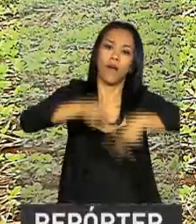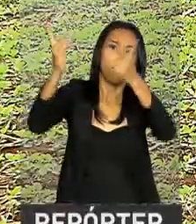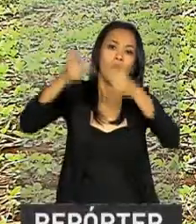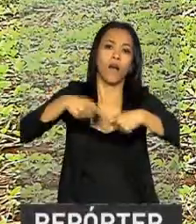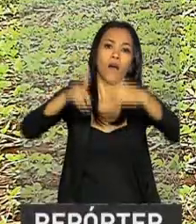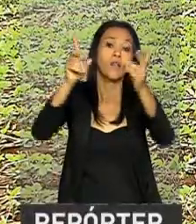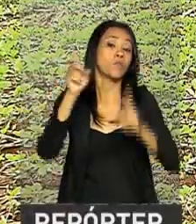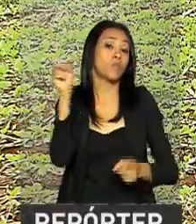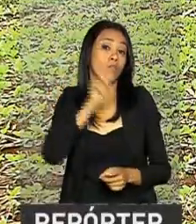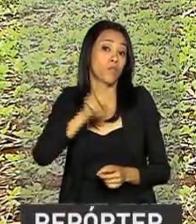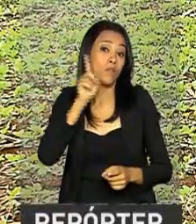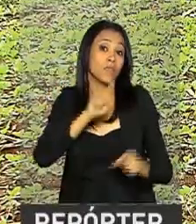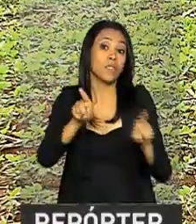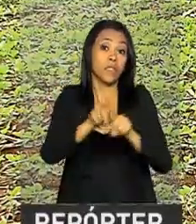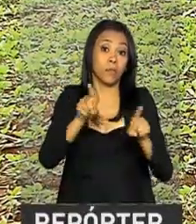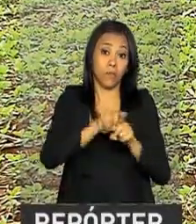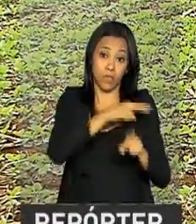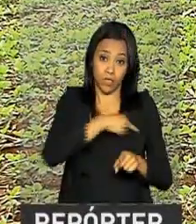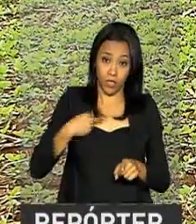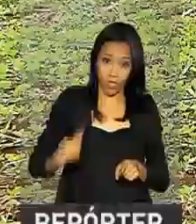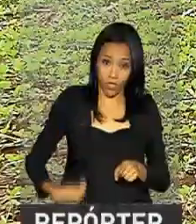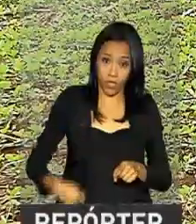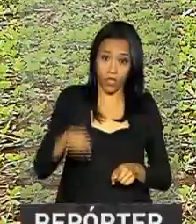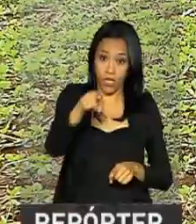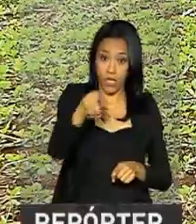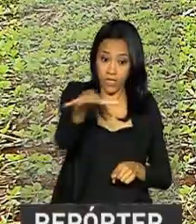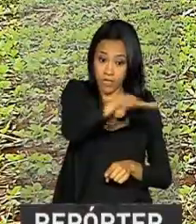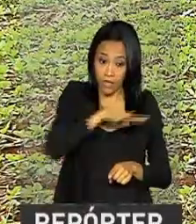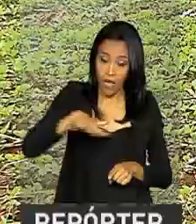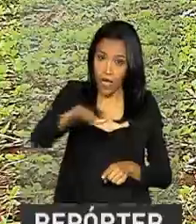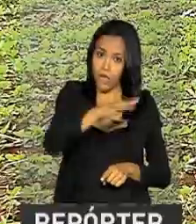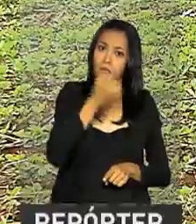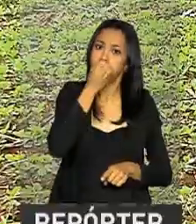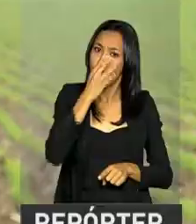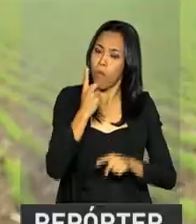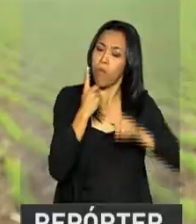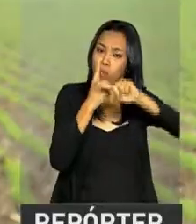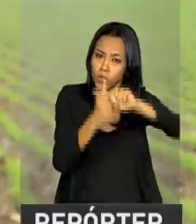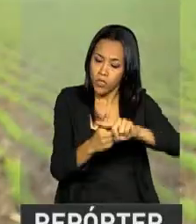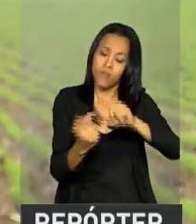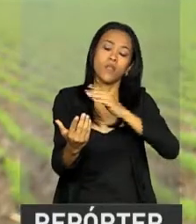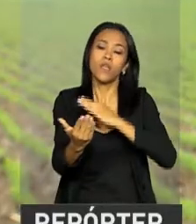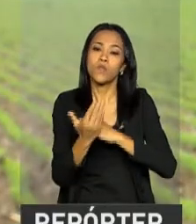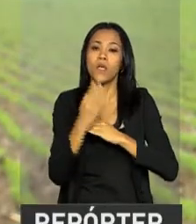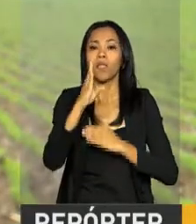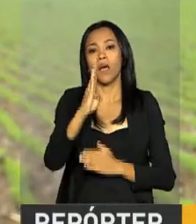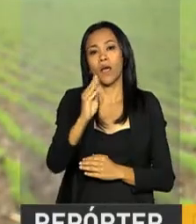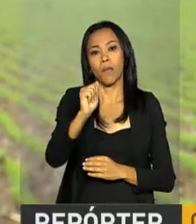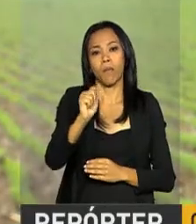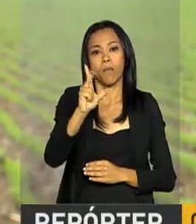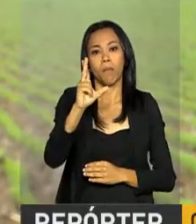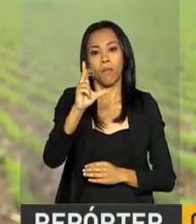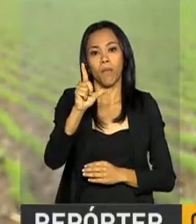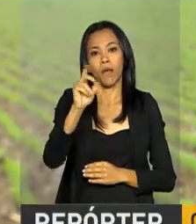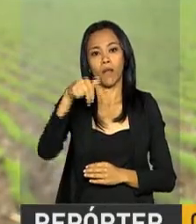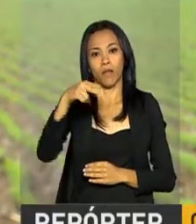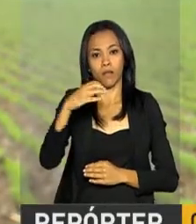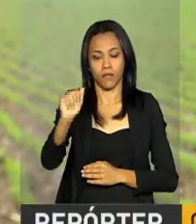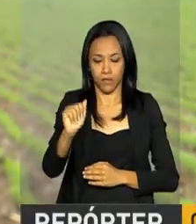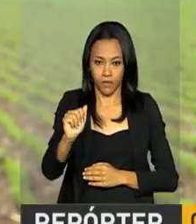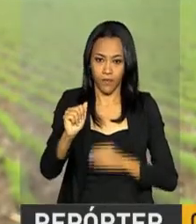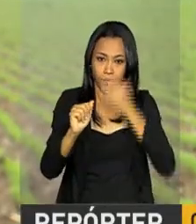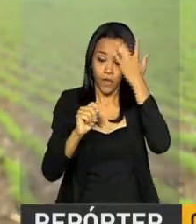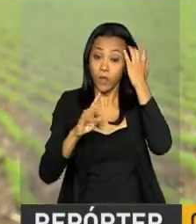Para ele, o setor do agronegócio tem papel essencial nos dados positivos da balança. Praticamente toda a soja do brasileiro ela é